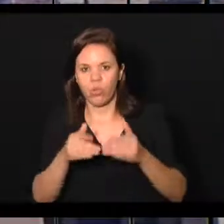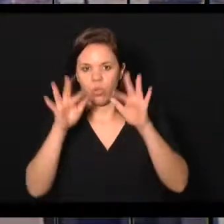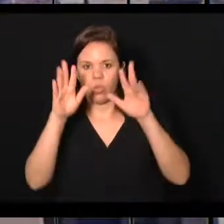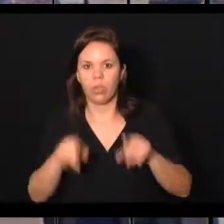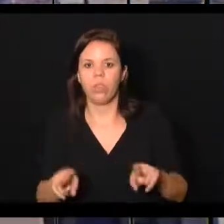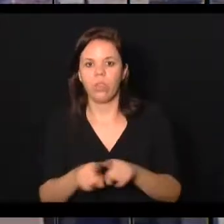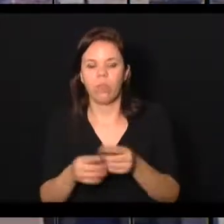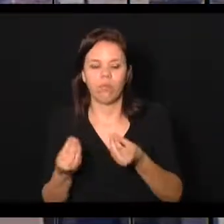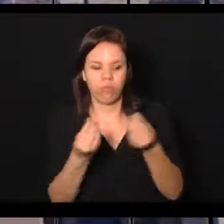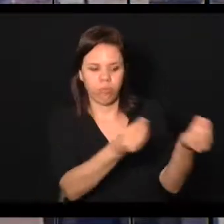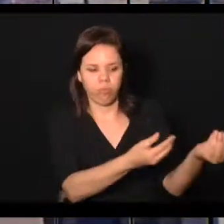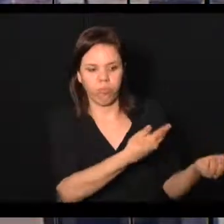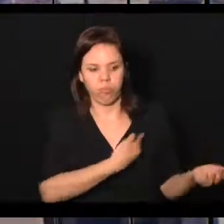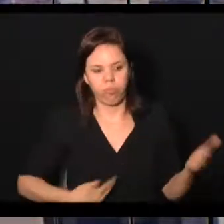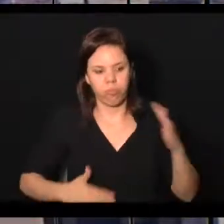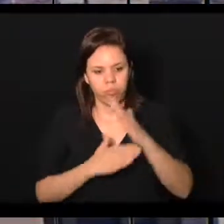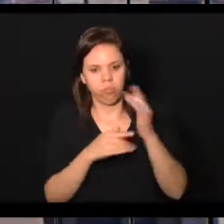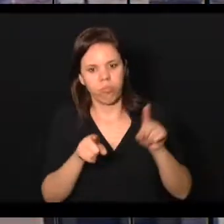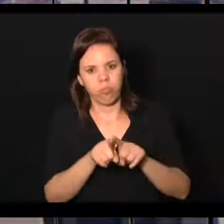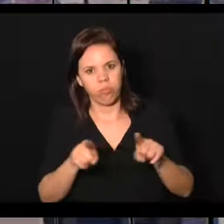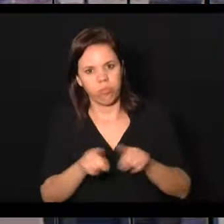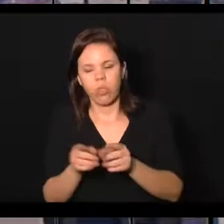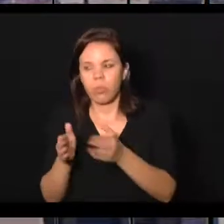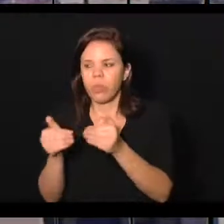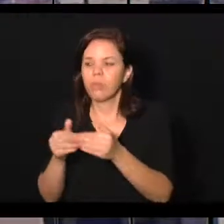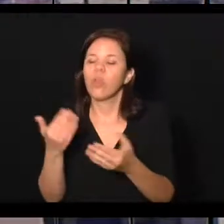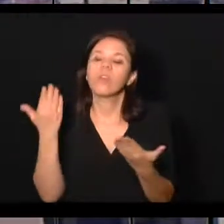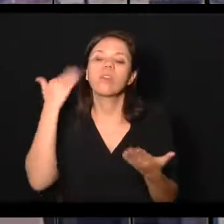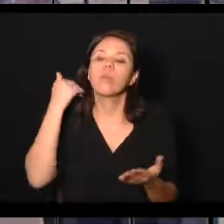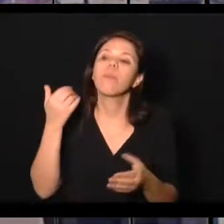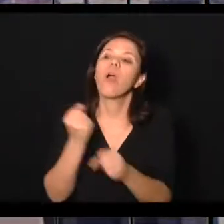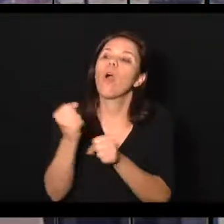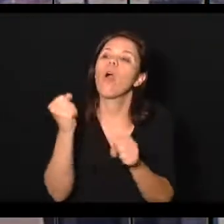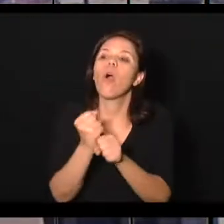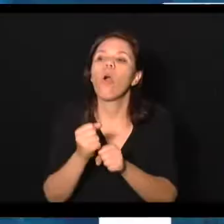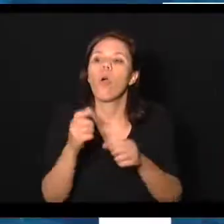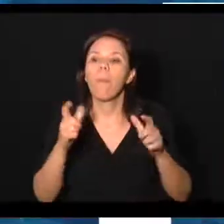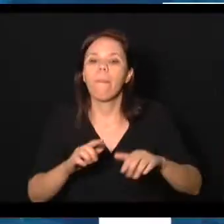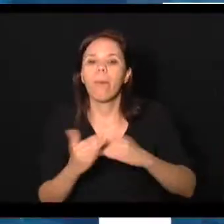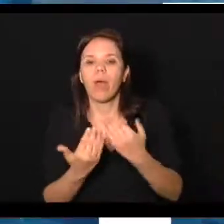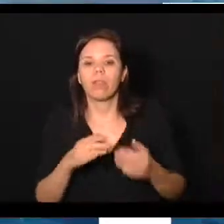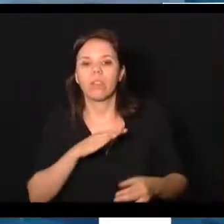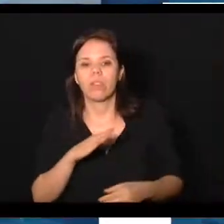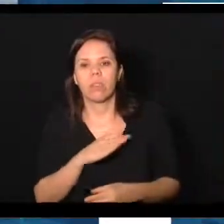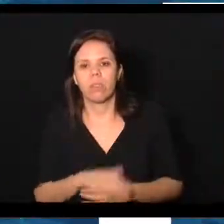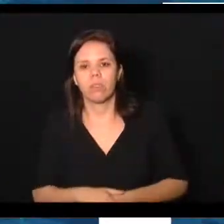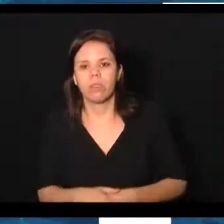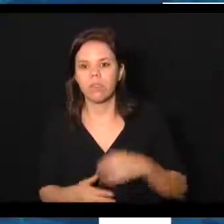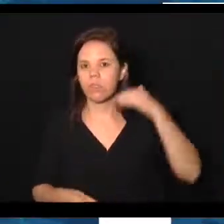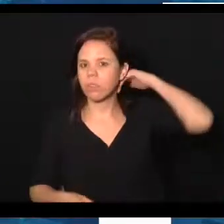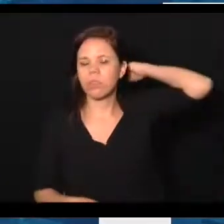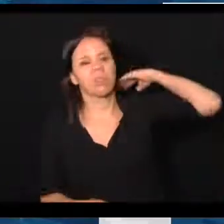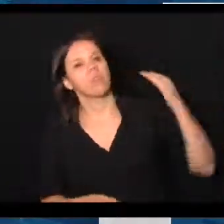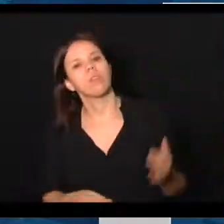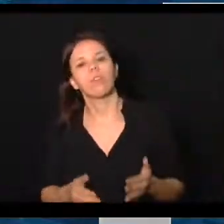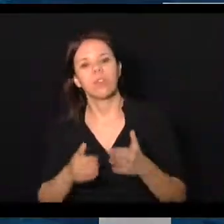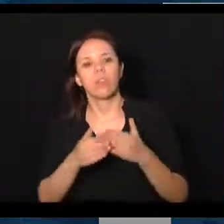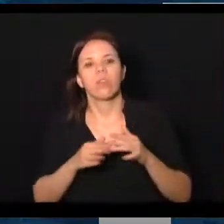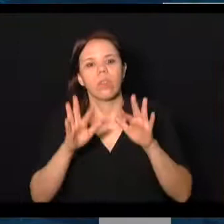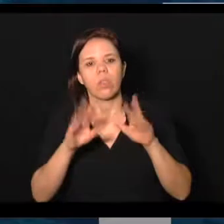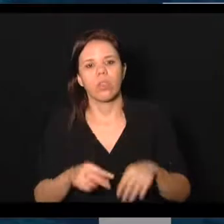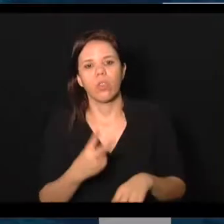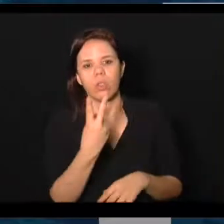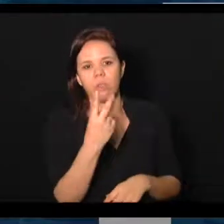Executivo, pedindo informações sobre obras em bairros da cidade. O requerimento